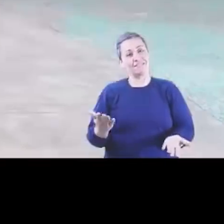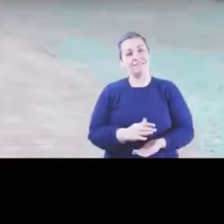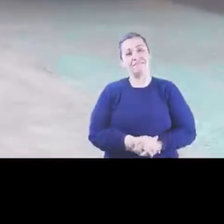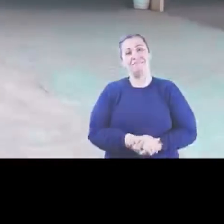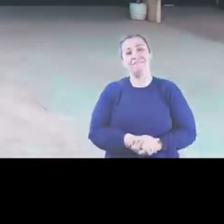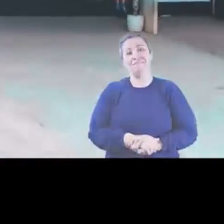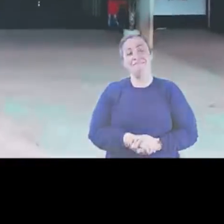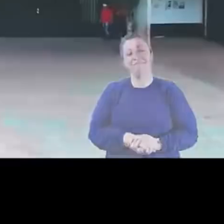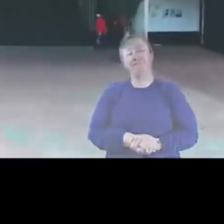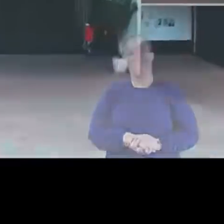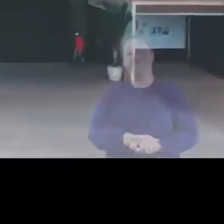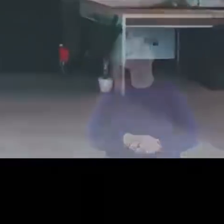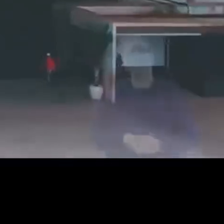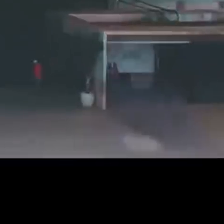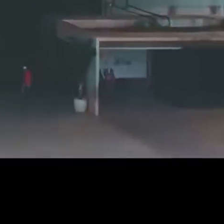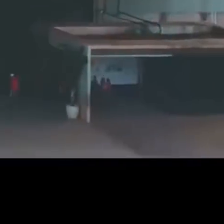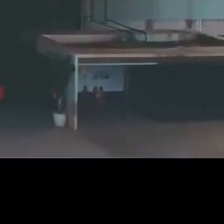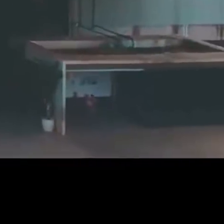pessoas.